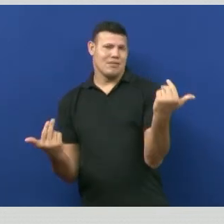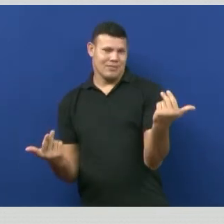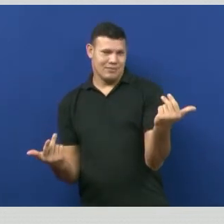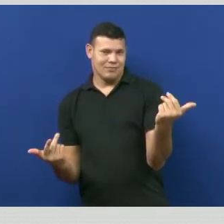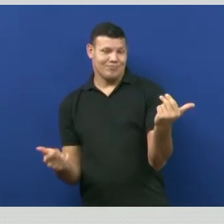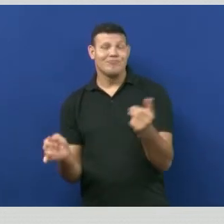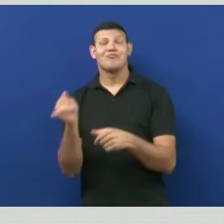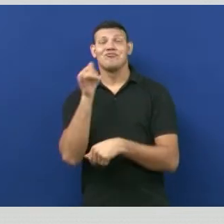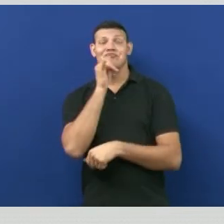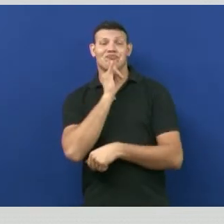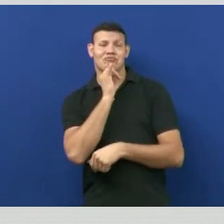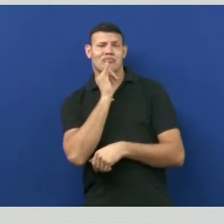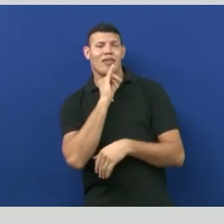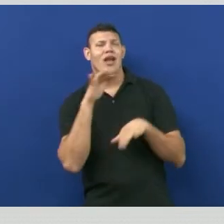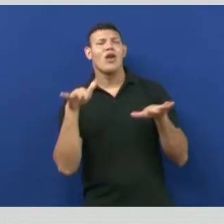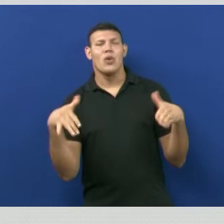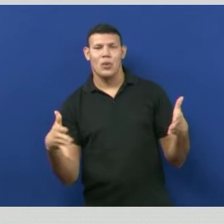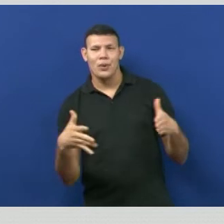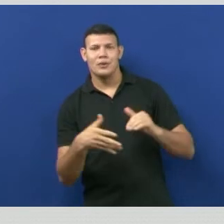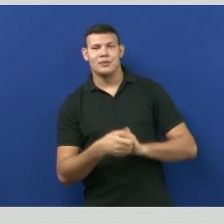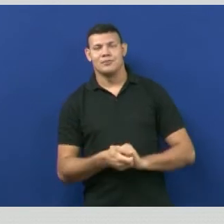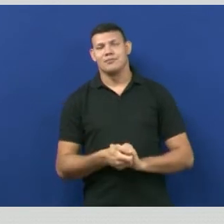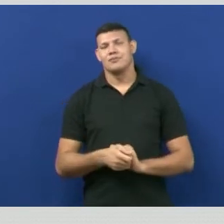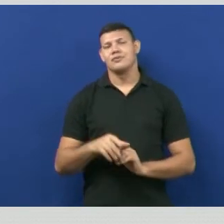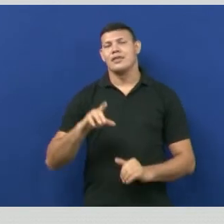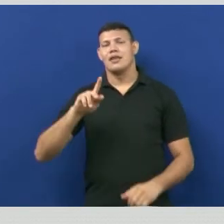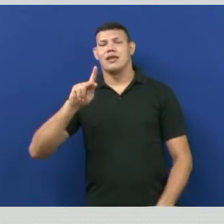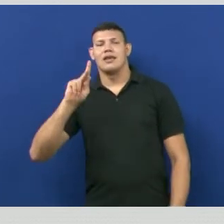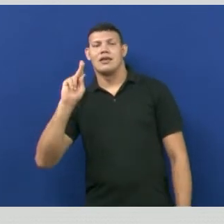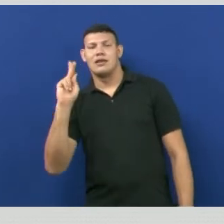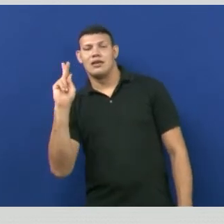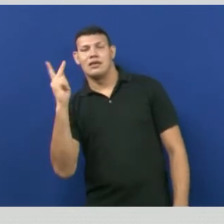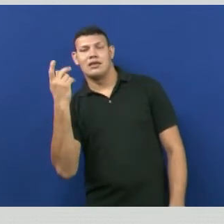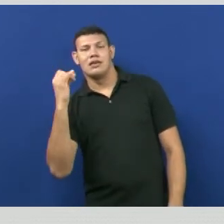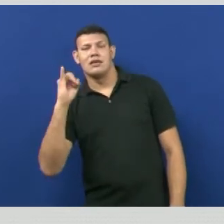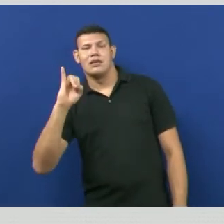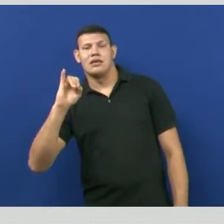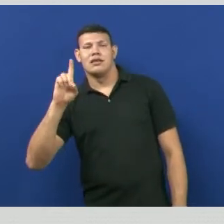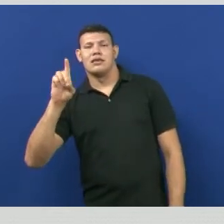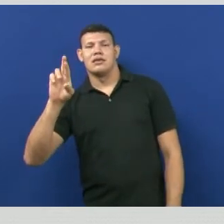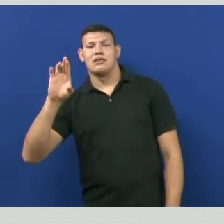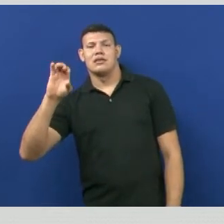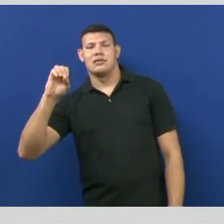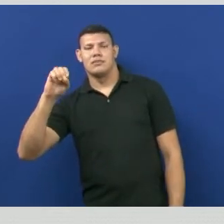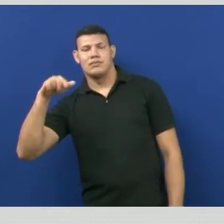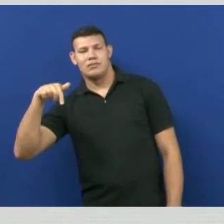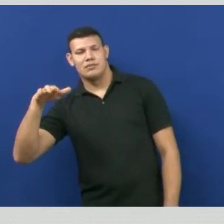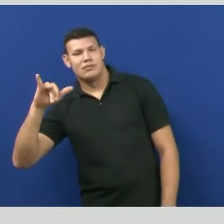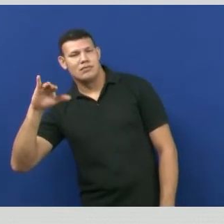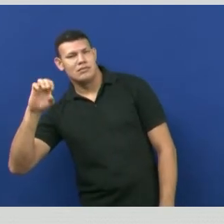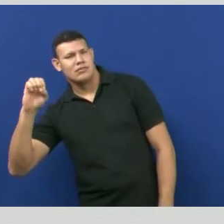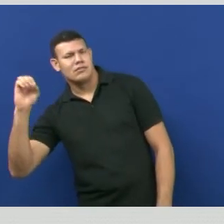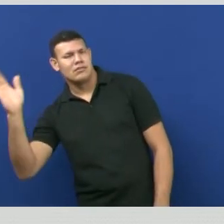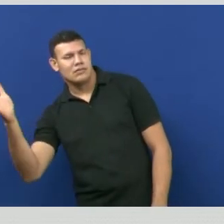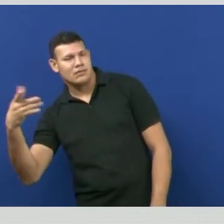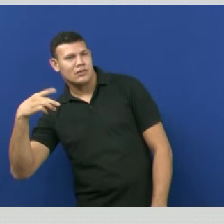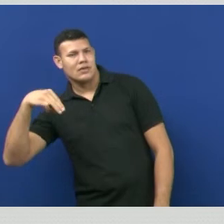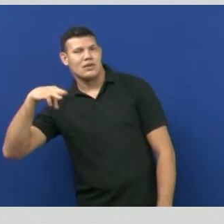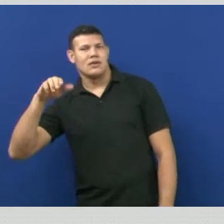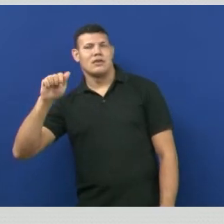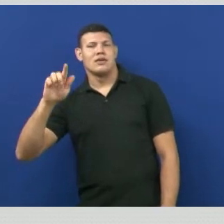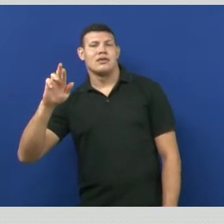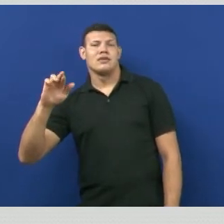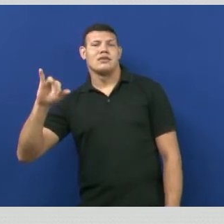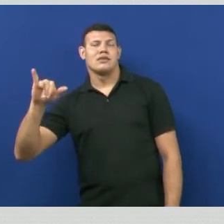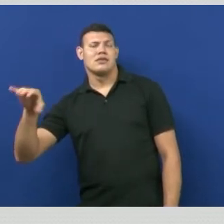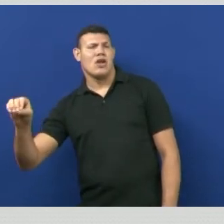nós temos o hidróxido de magnésio, mais conhecido como leite de magnésio. O leite de